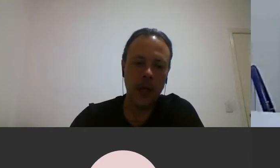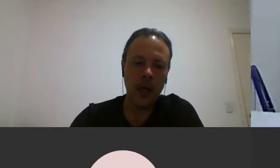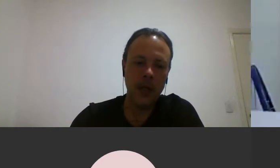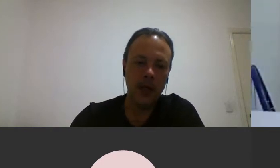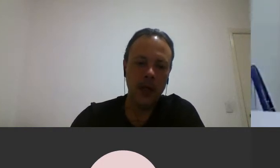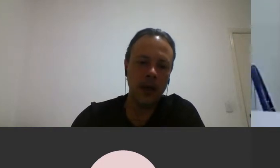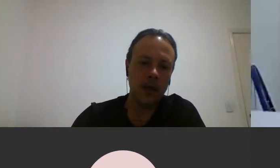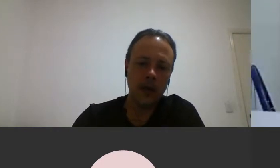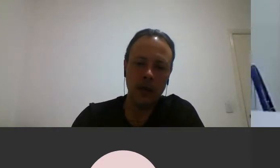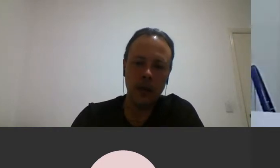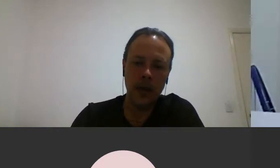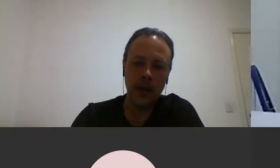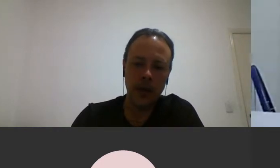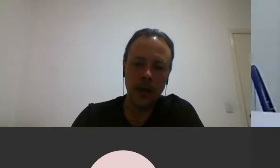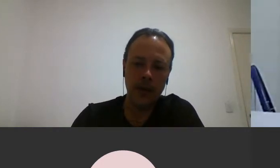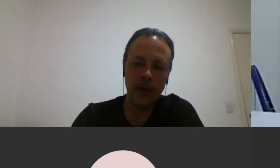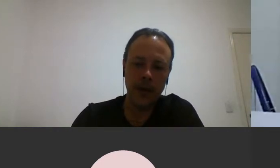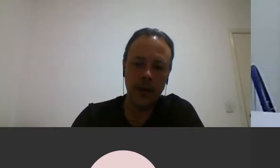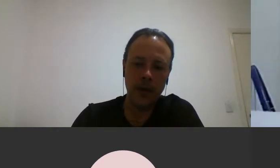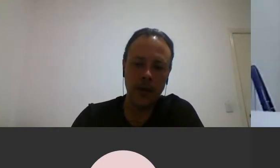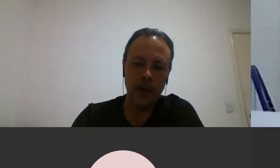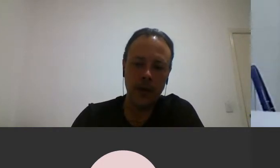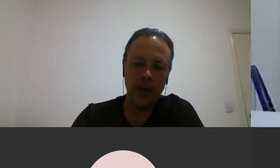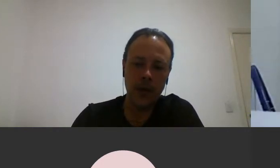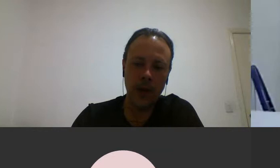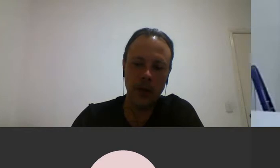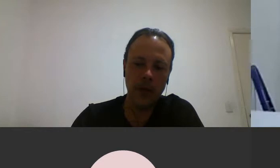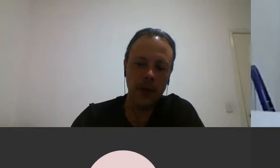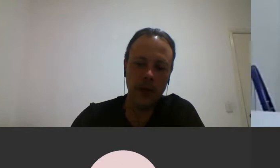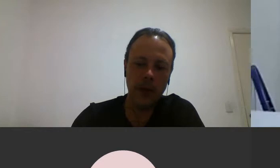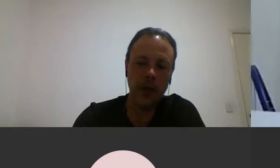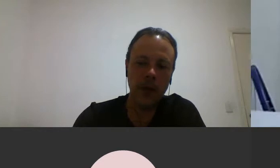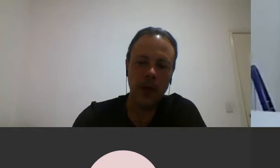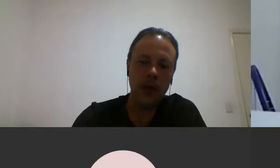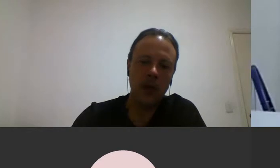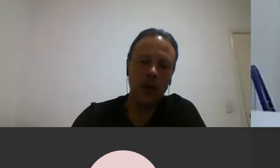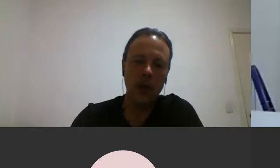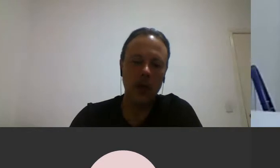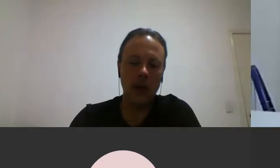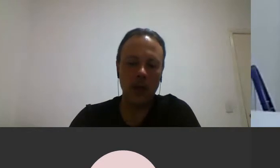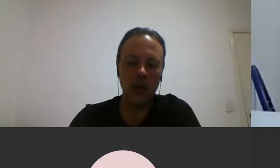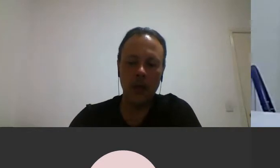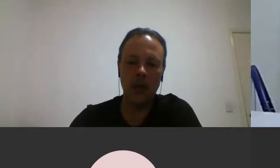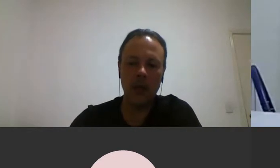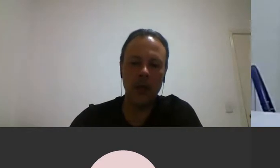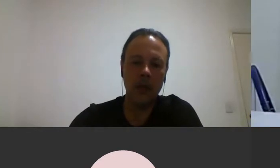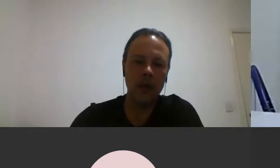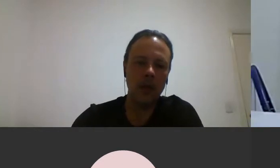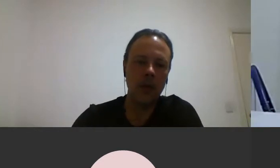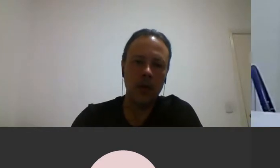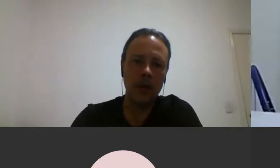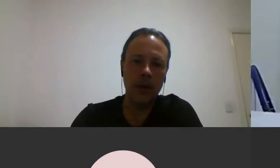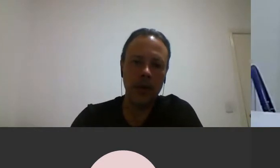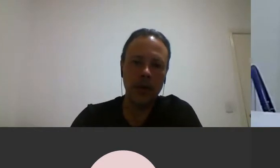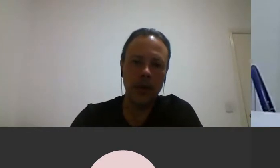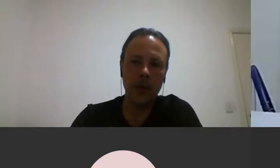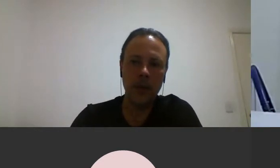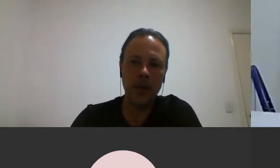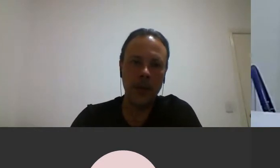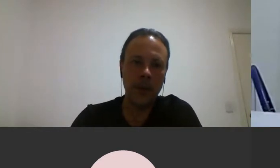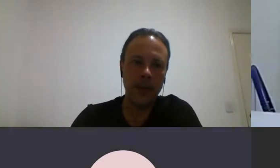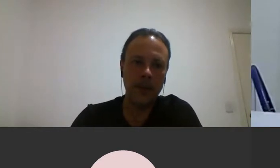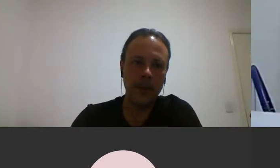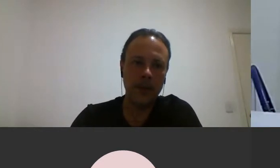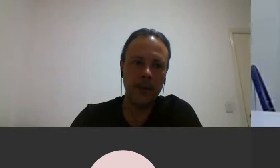vocês instalarem aí, tenho ele aqui facinho, então eu vou colocar na próxima aula, e para a